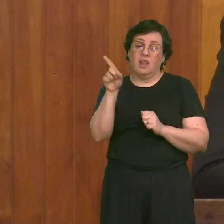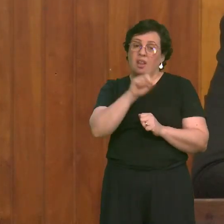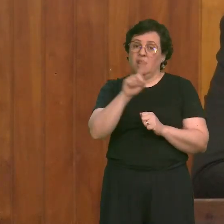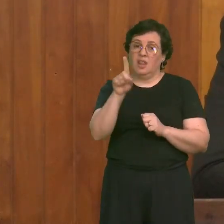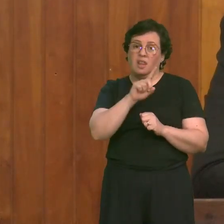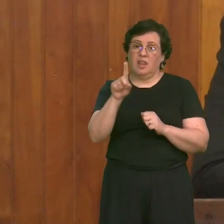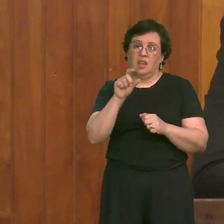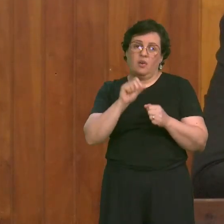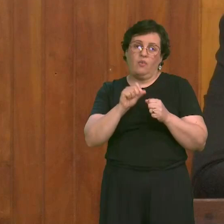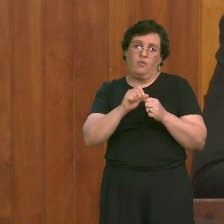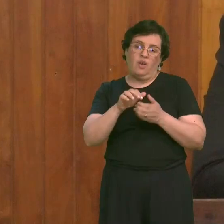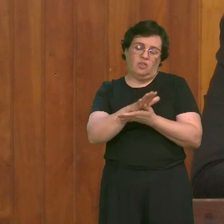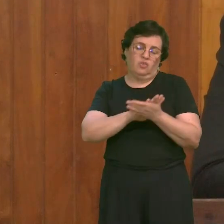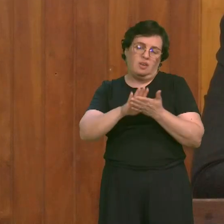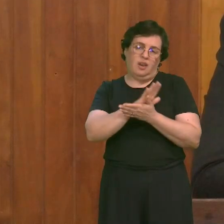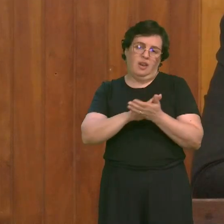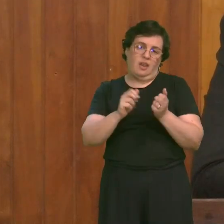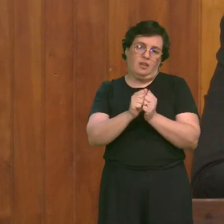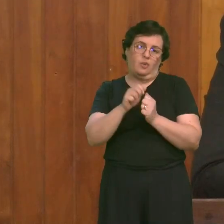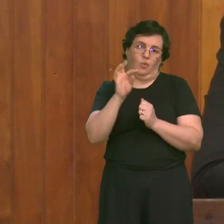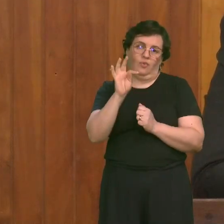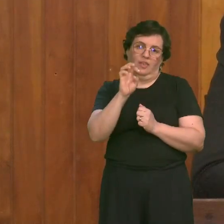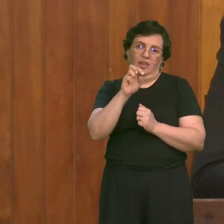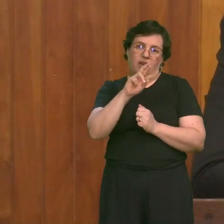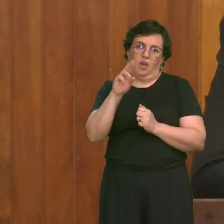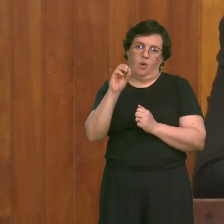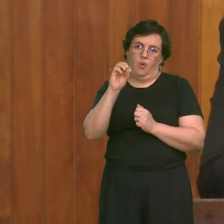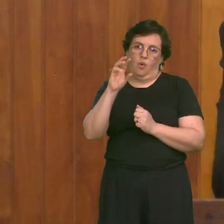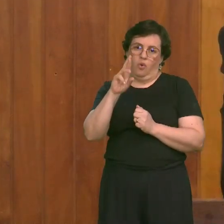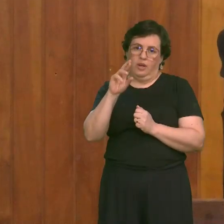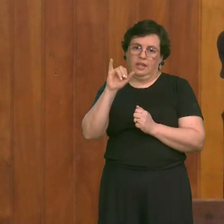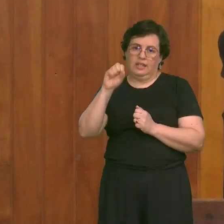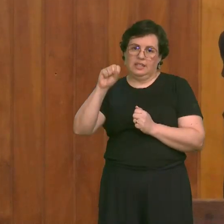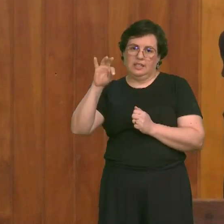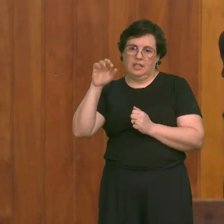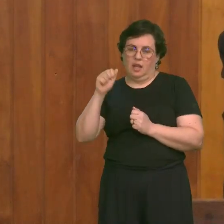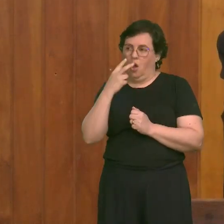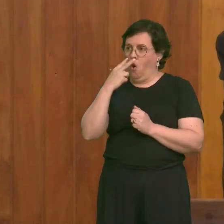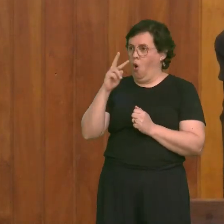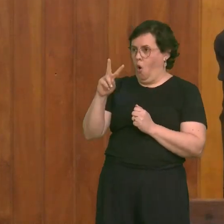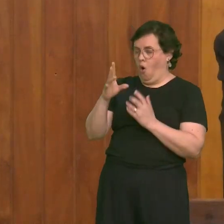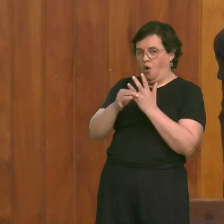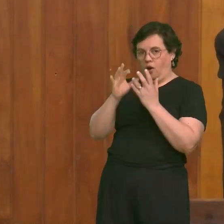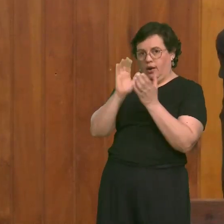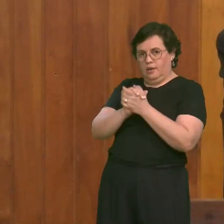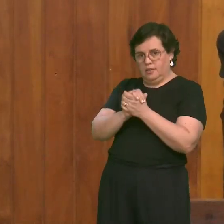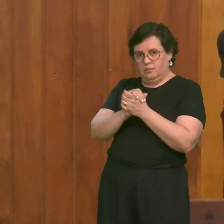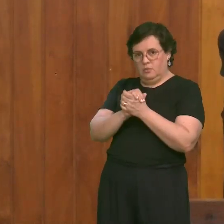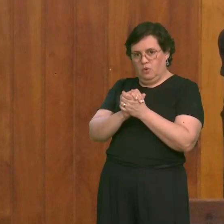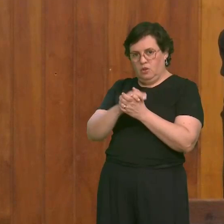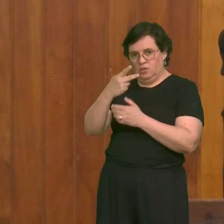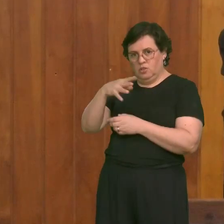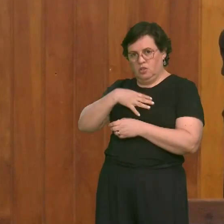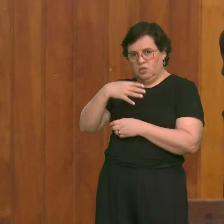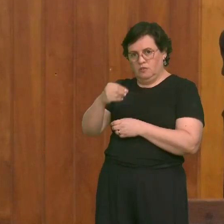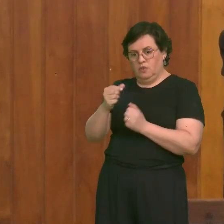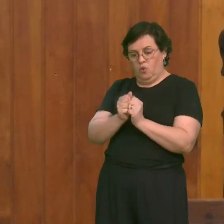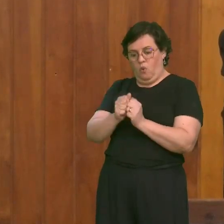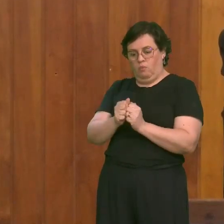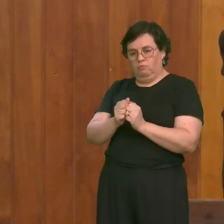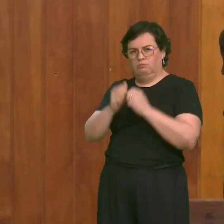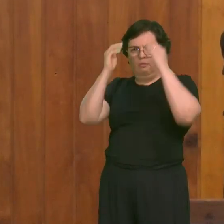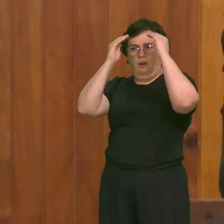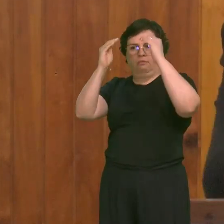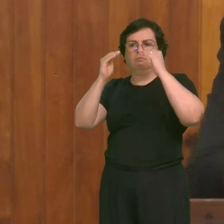negocio com terroristas tem que chegar na sua casa olhar para casa da sua esposa do seu marido dos seus filhos com